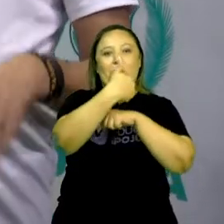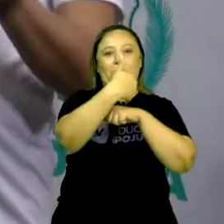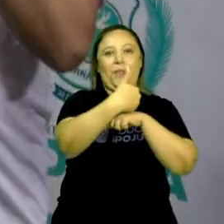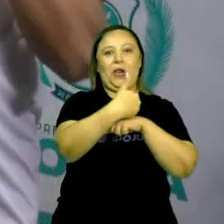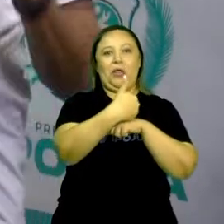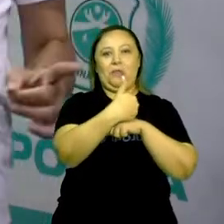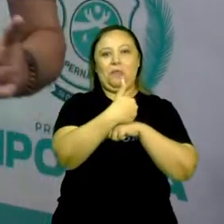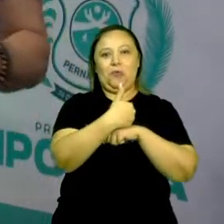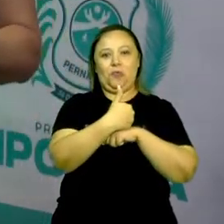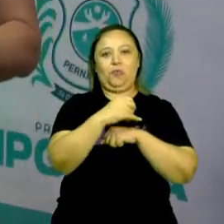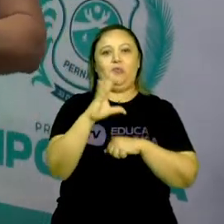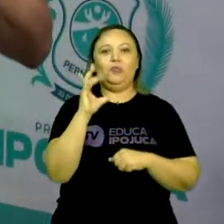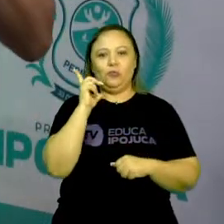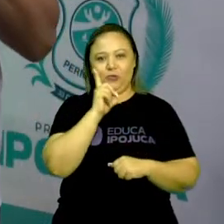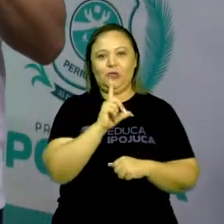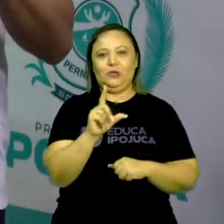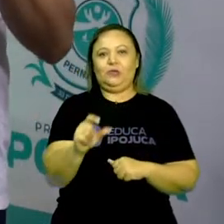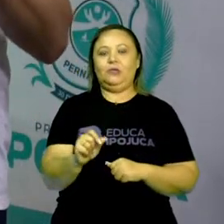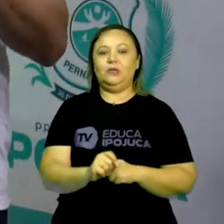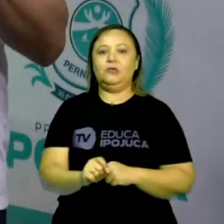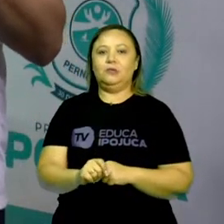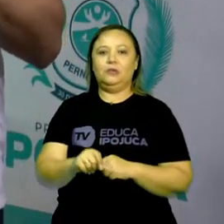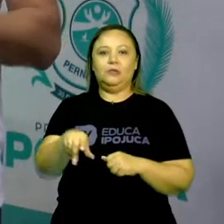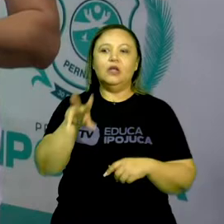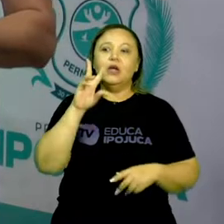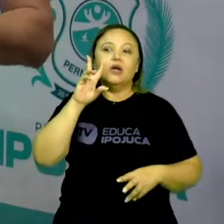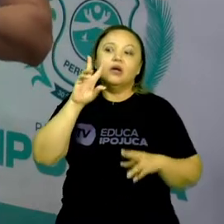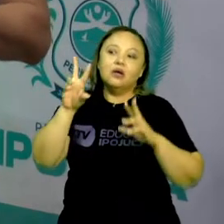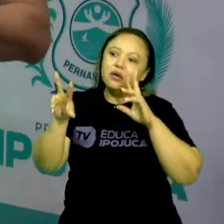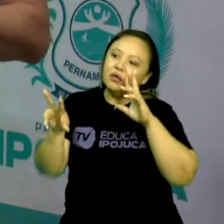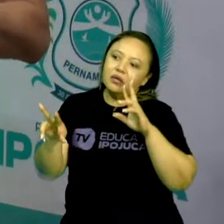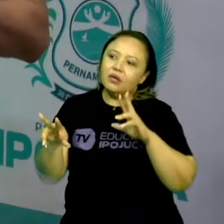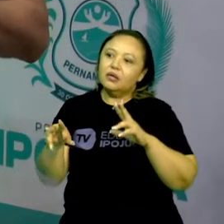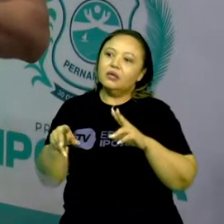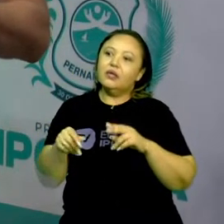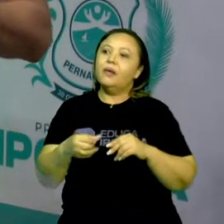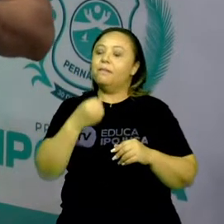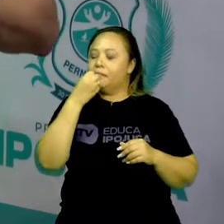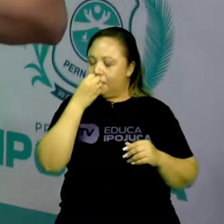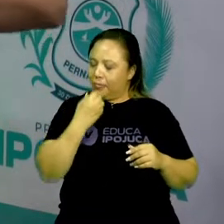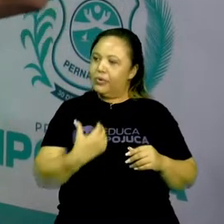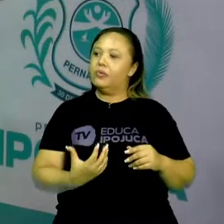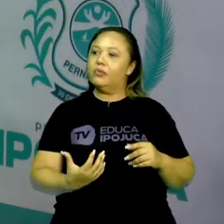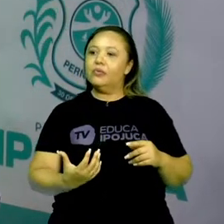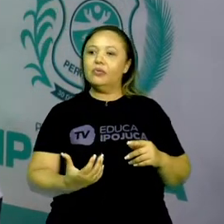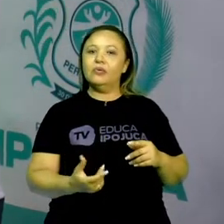dos grandes críticos do teatro, Pascoal Carlos Magno, disse que era